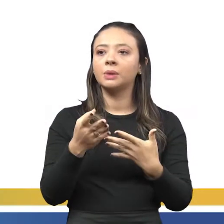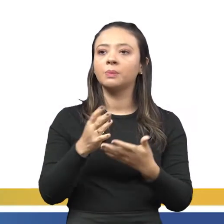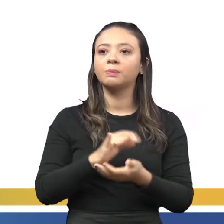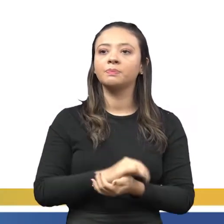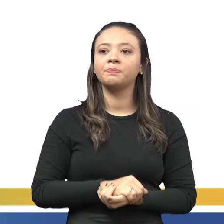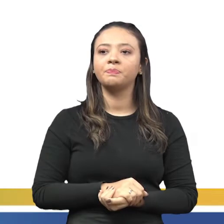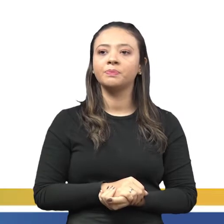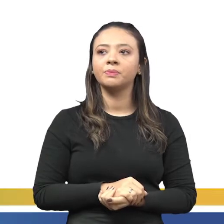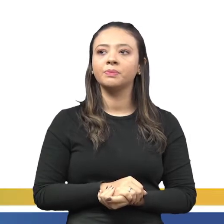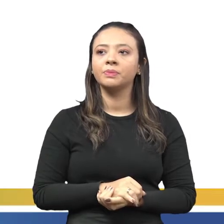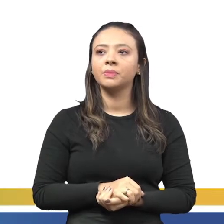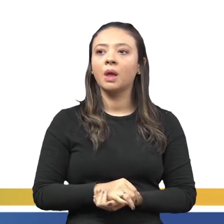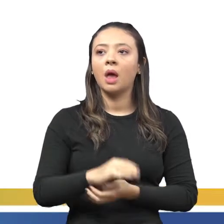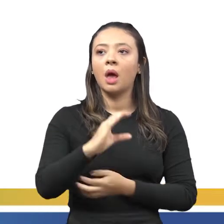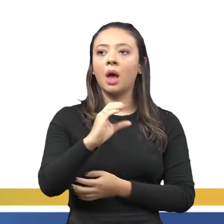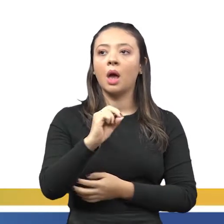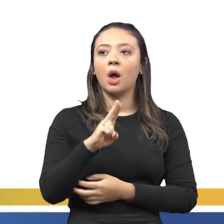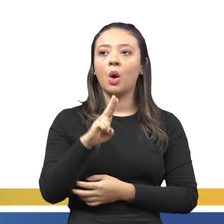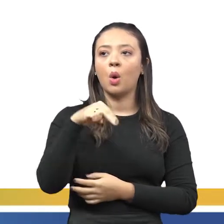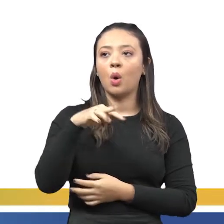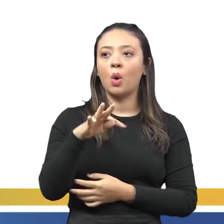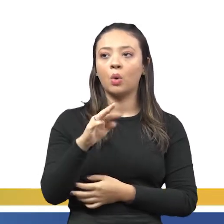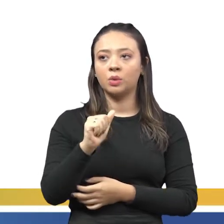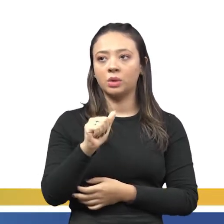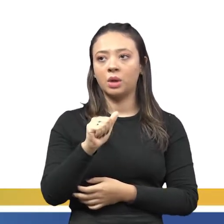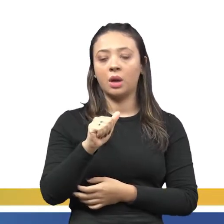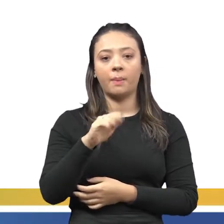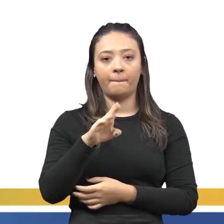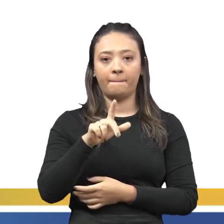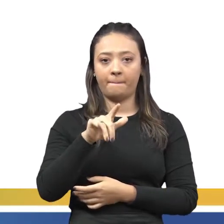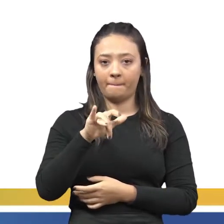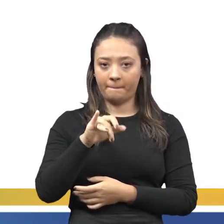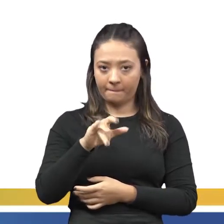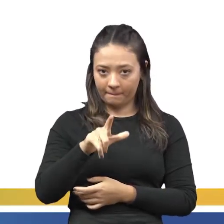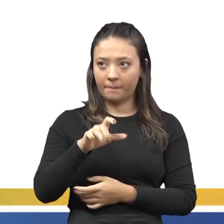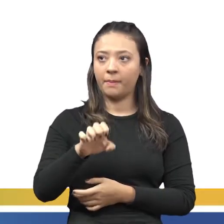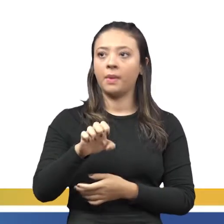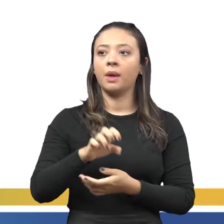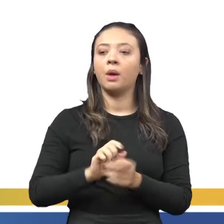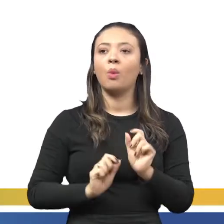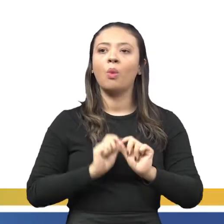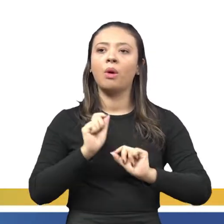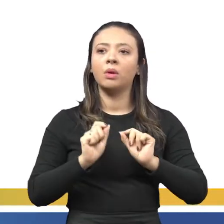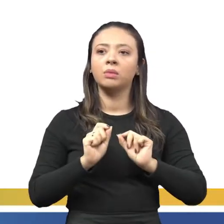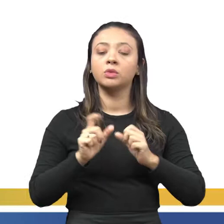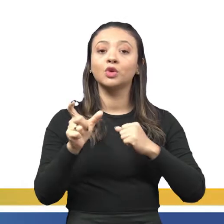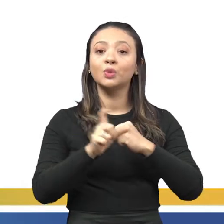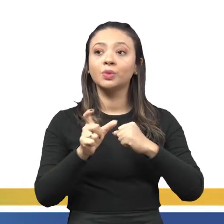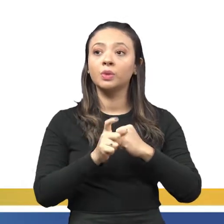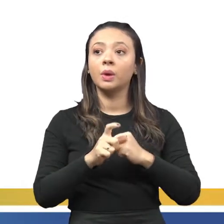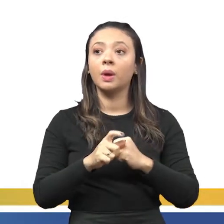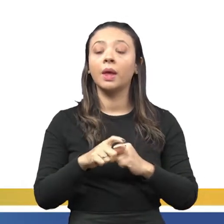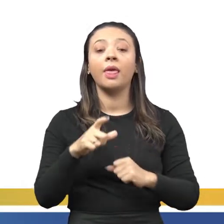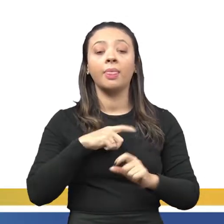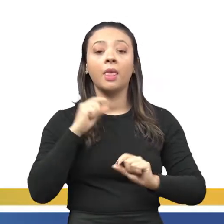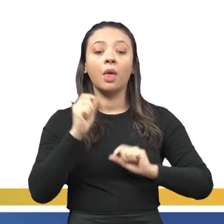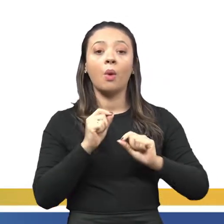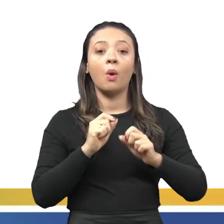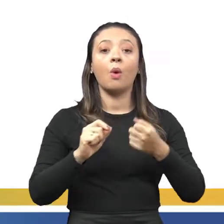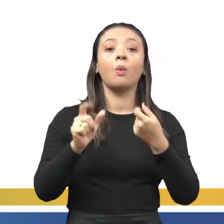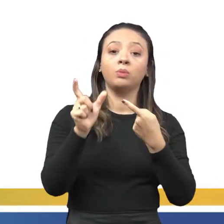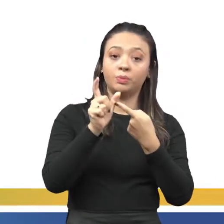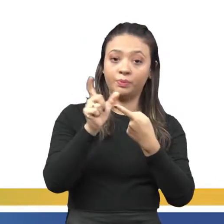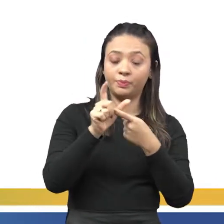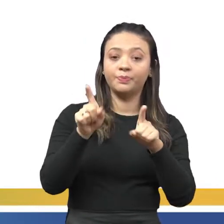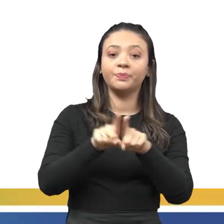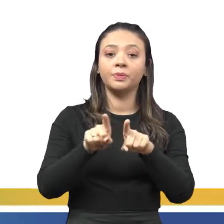nouns. Os countable nouns, ou substantivos contáveis, são substantivos que têm uma forma plural e singular, ou